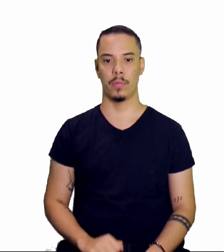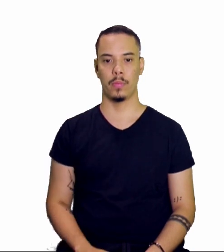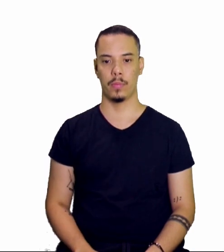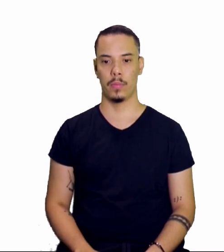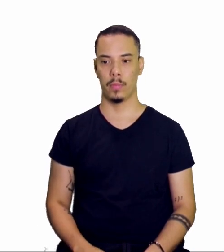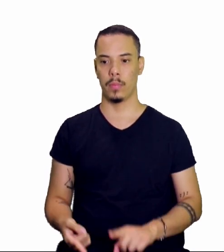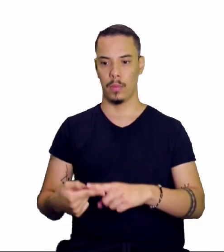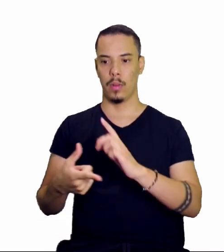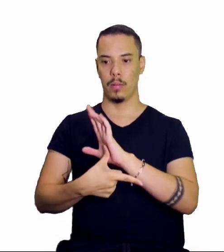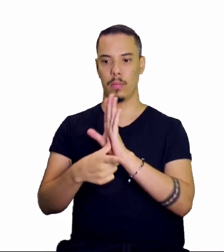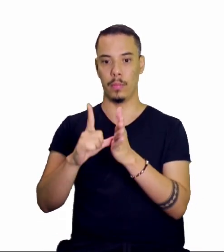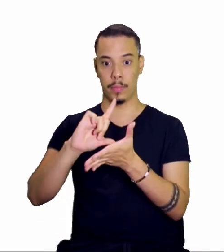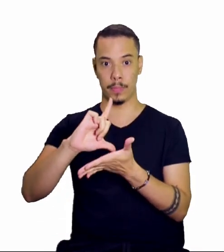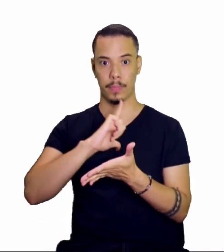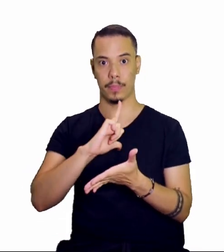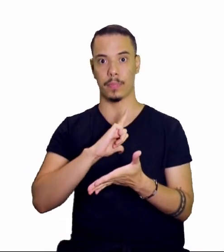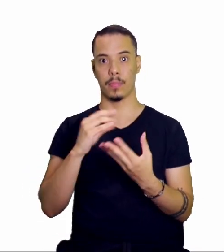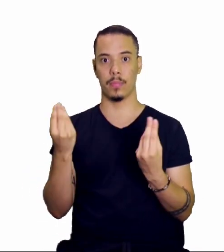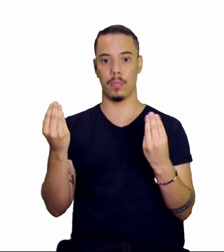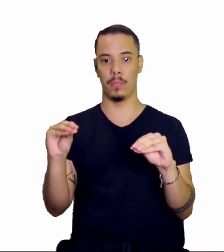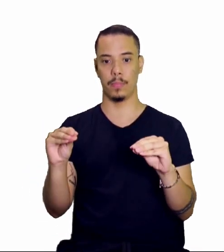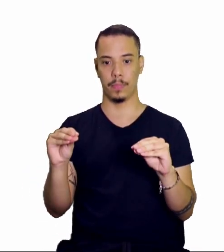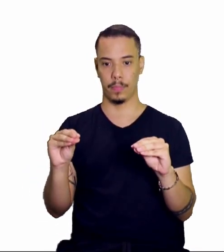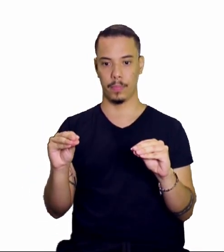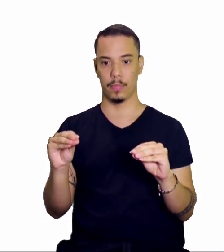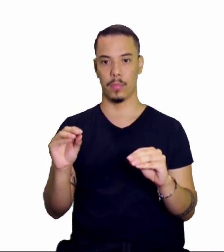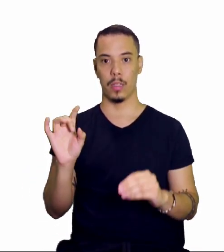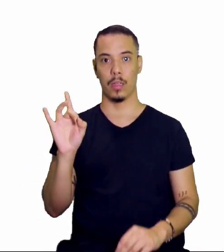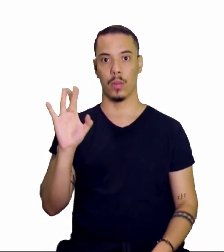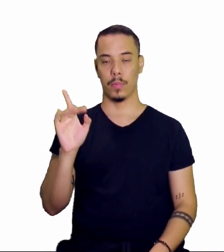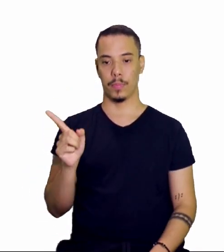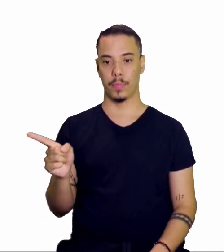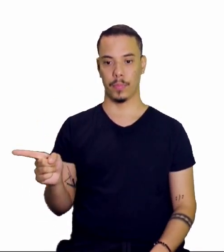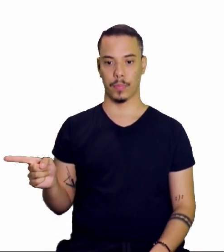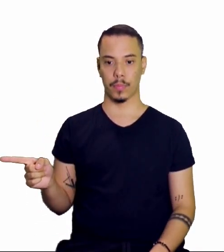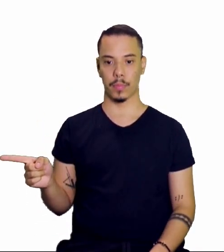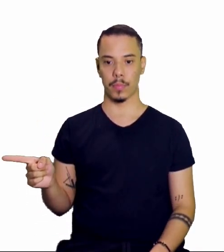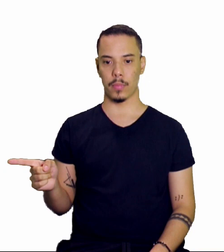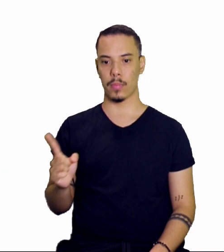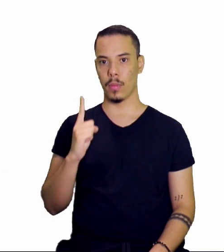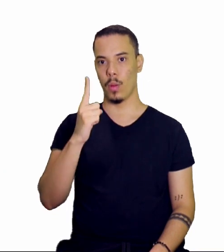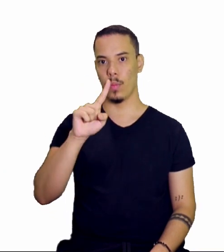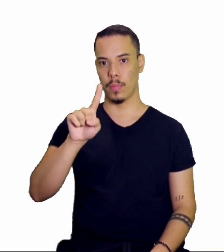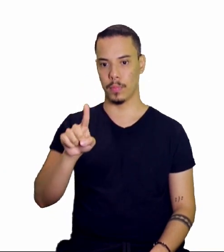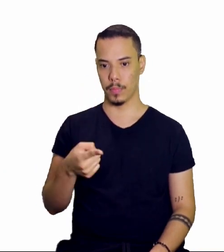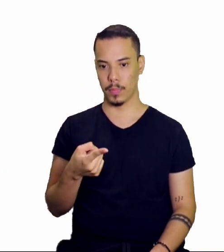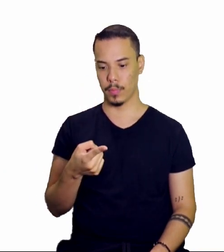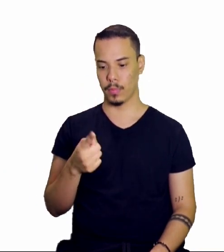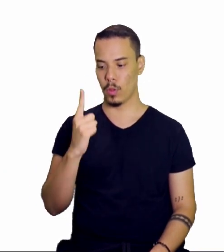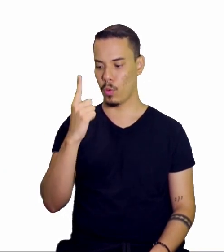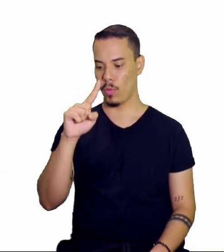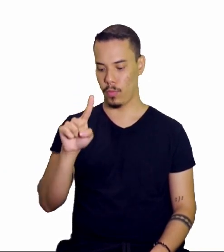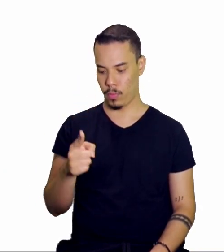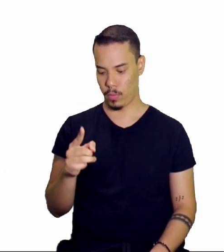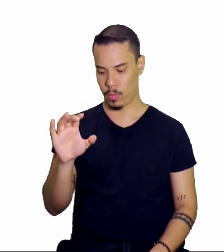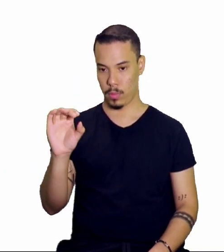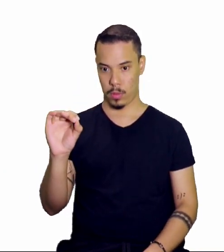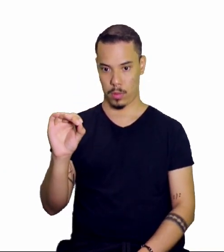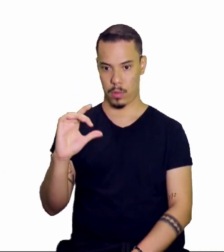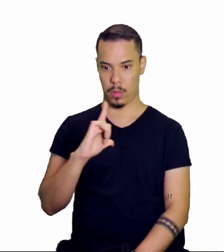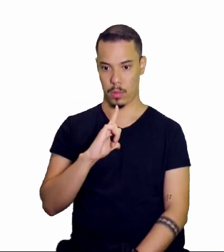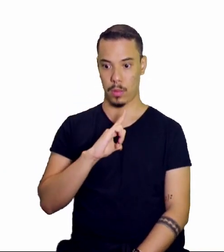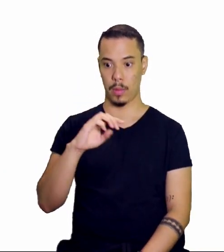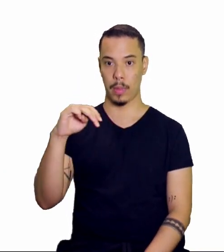para trás, né? Coloca ali, ó. Fica somente... Aí a vírgula vem no lugar, né? Quando a gente quer o M, lá